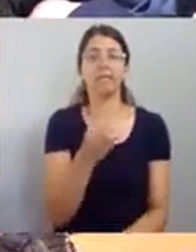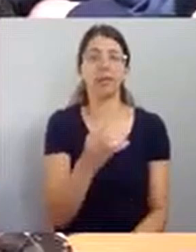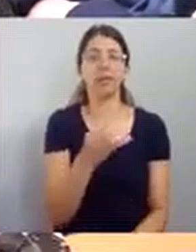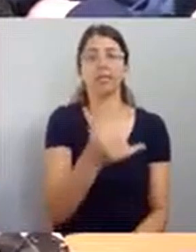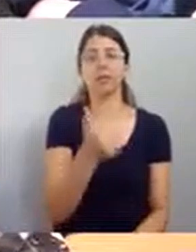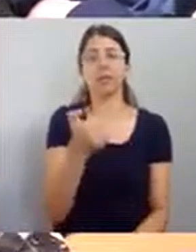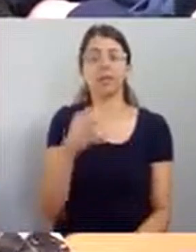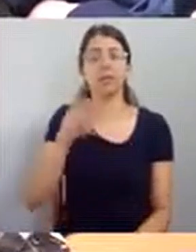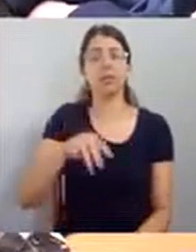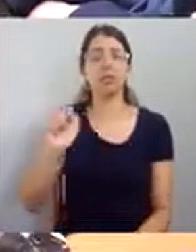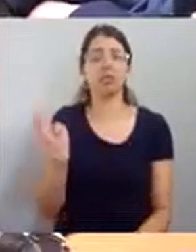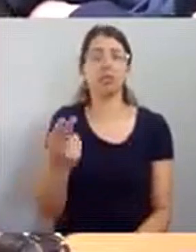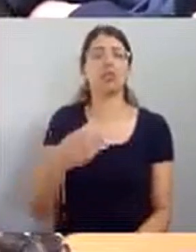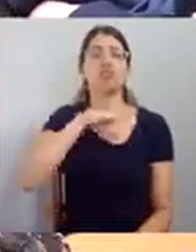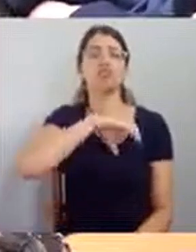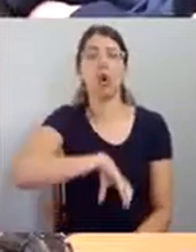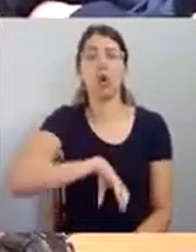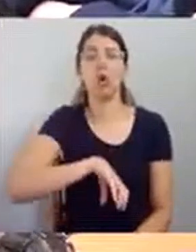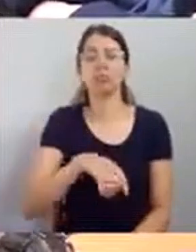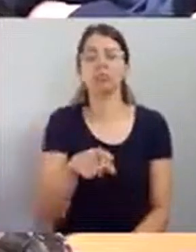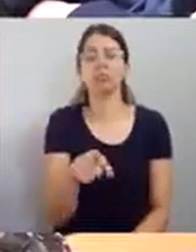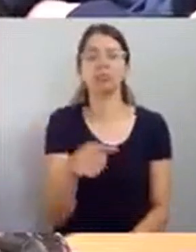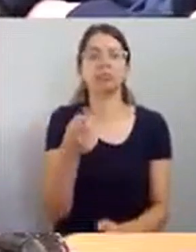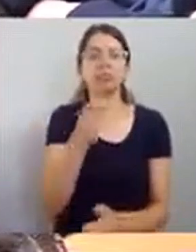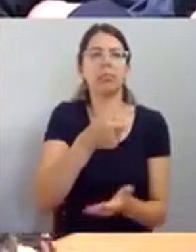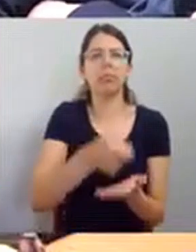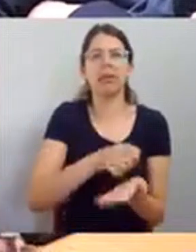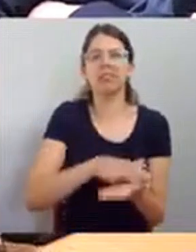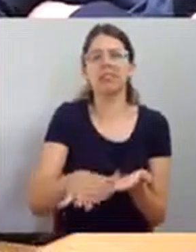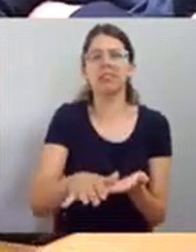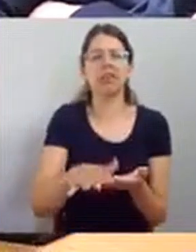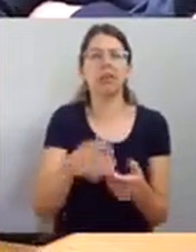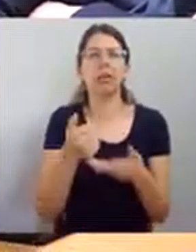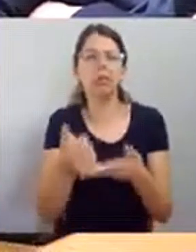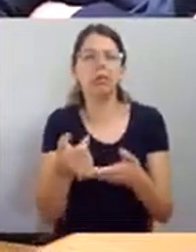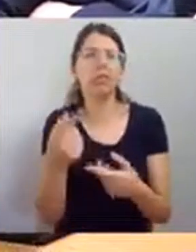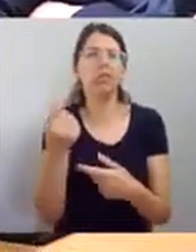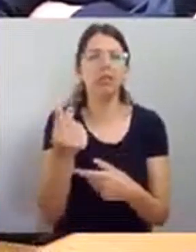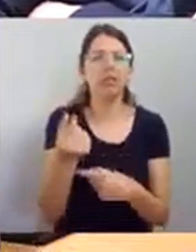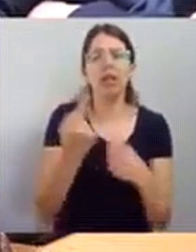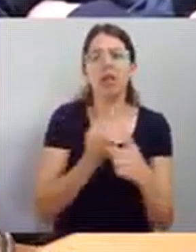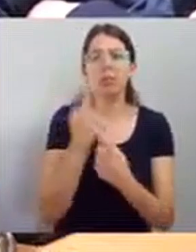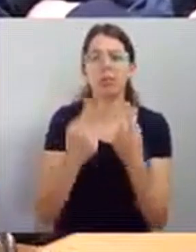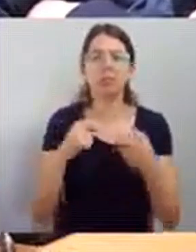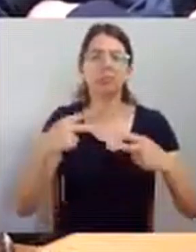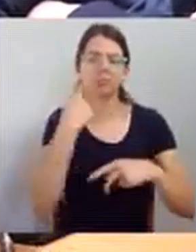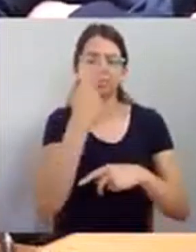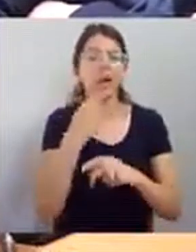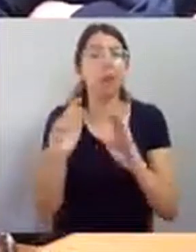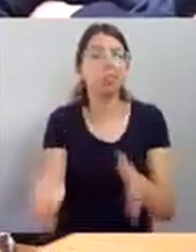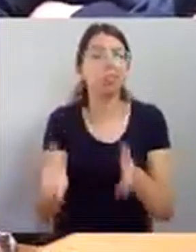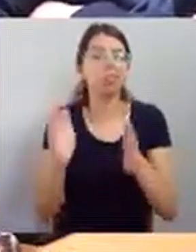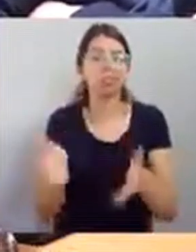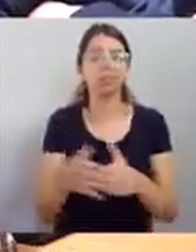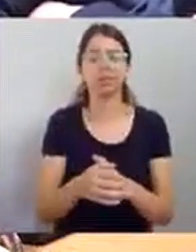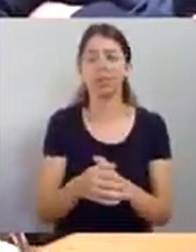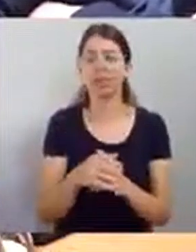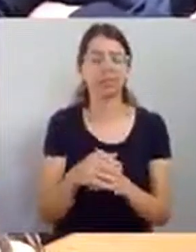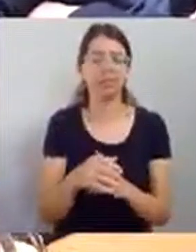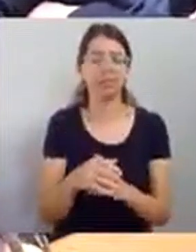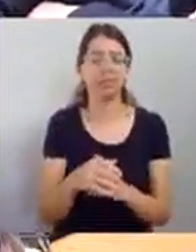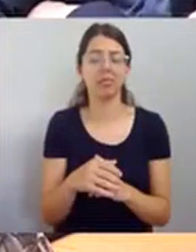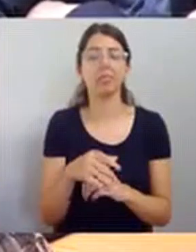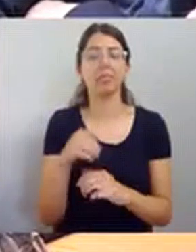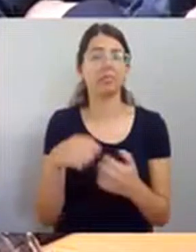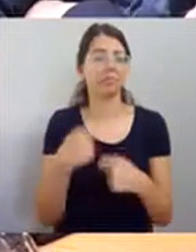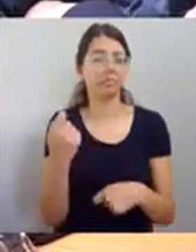euros, não merece qualquer tipo de isenção e muito menos apoio financeiro da Câmara Municipal de Oeiras. Entre 2015 e 2023,